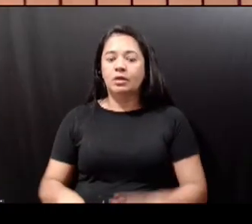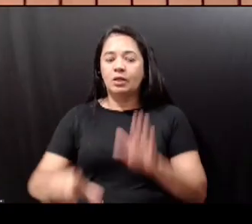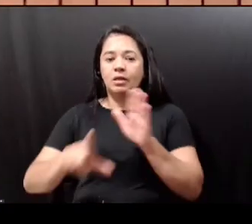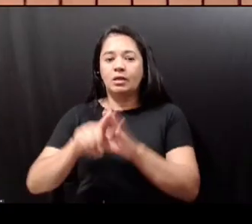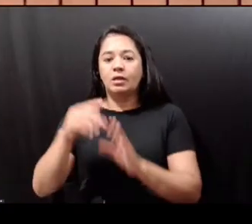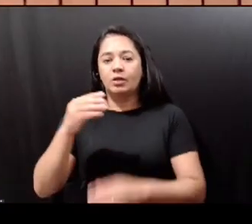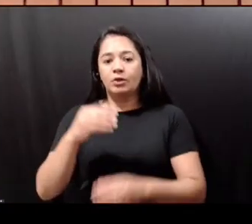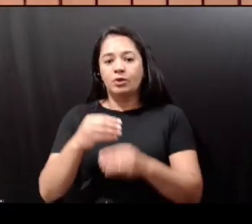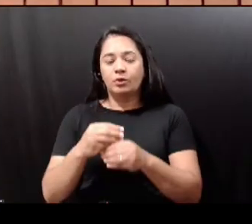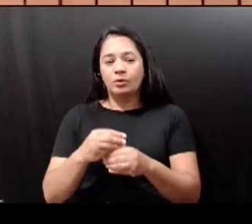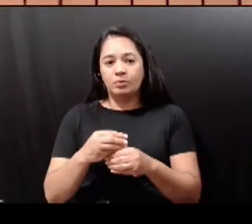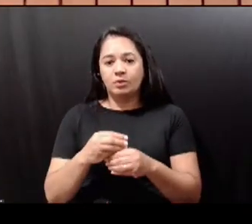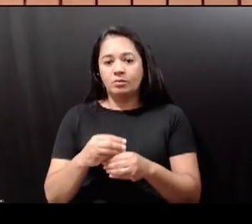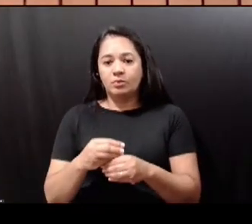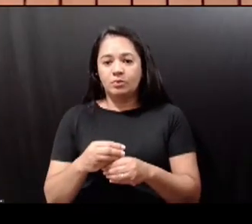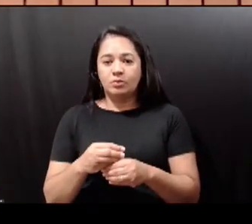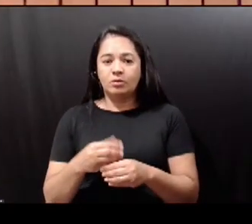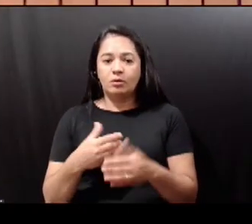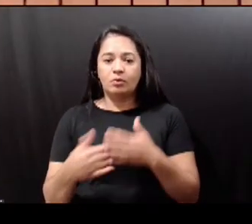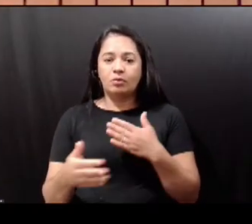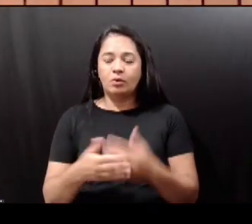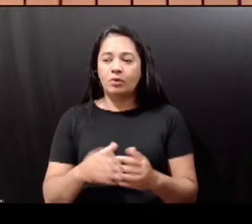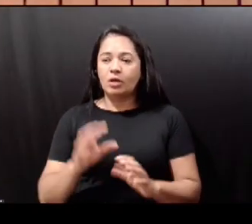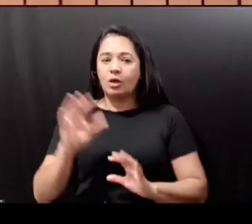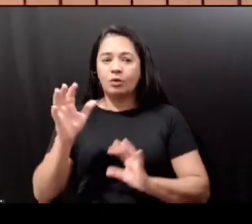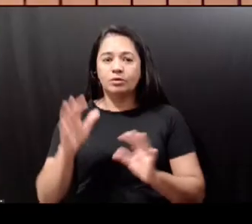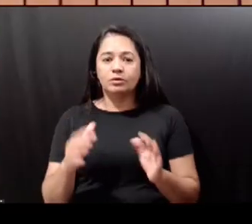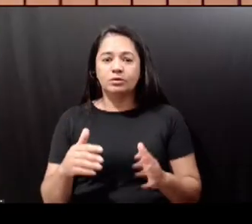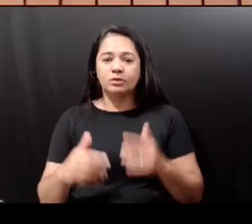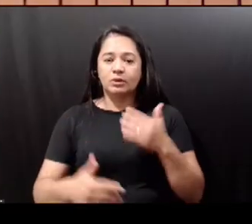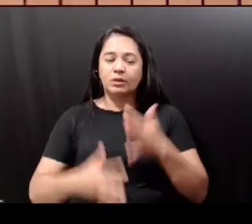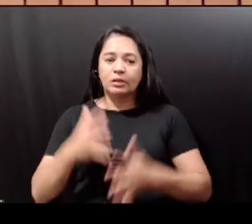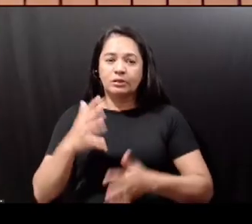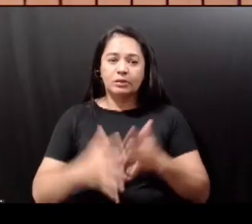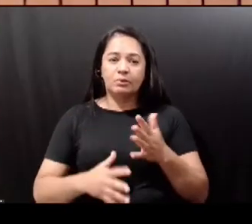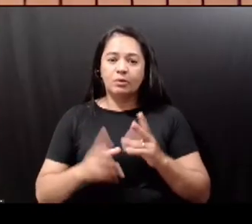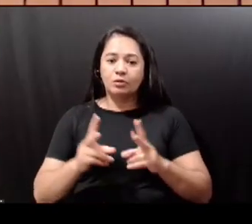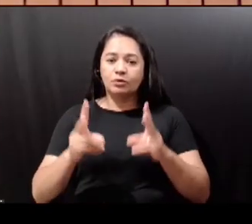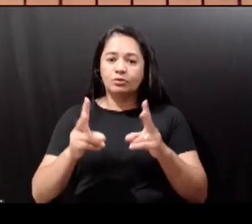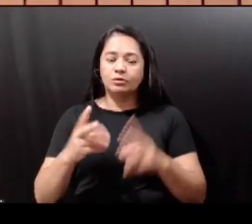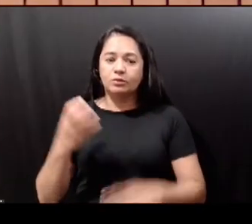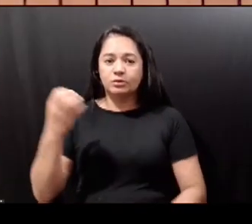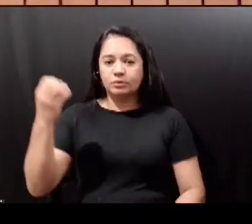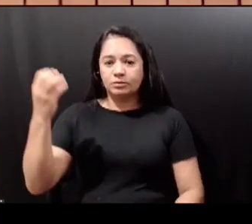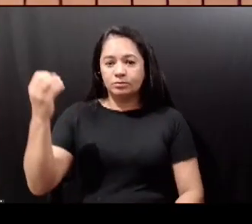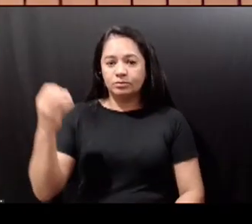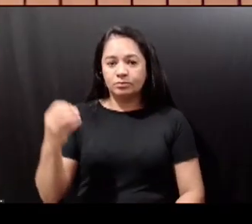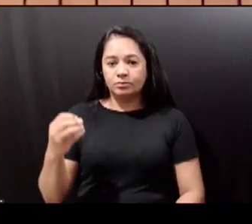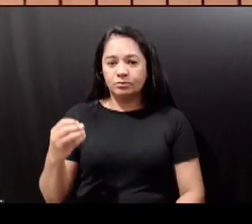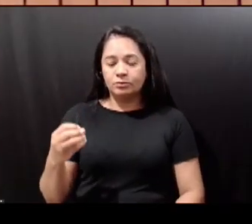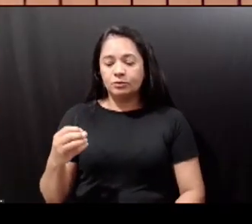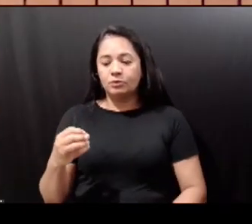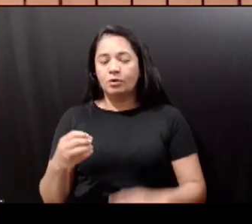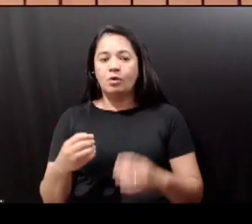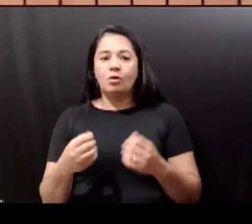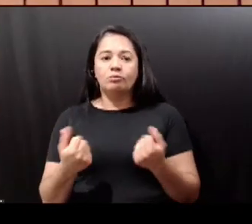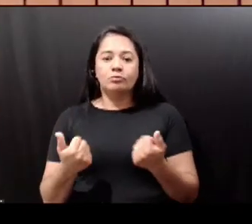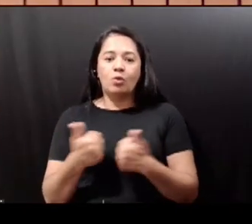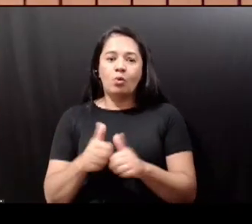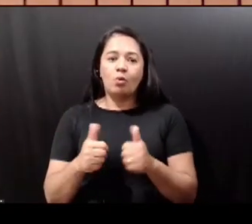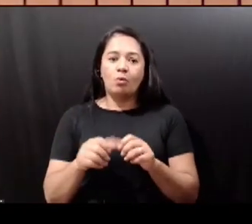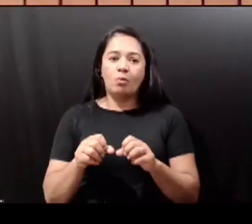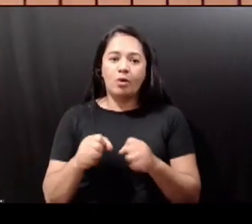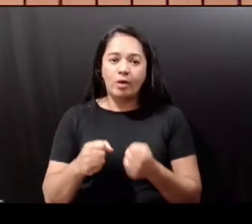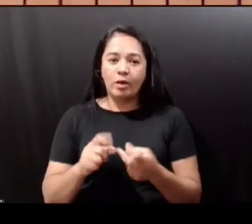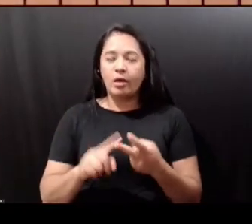serviço qualquer ocorrência que impeça a continuidade da viagem, tal como quebra do veículo, inclusive paralisação deste por problemas mecânicos